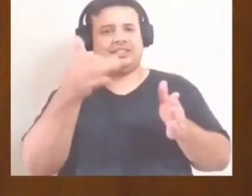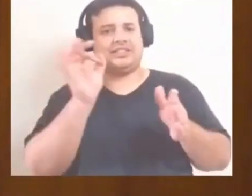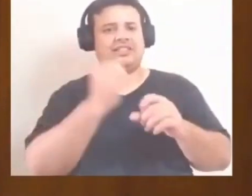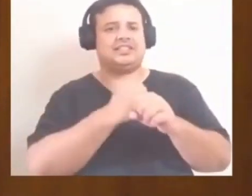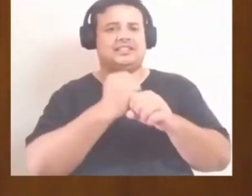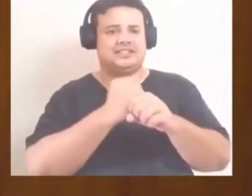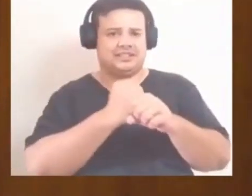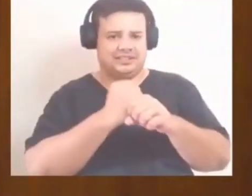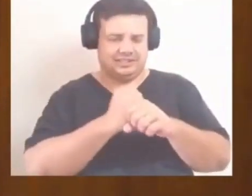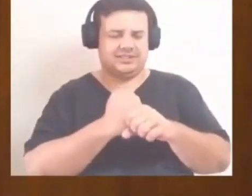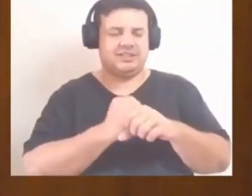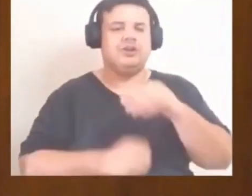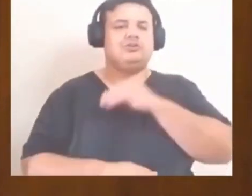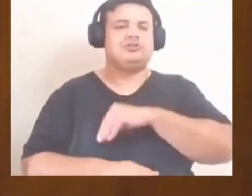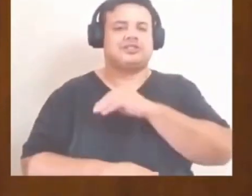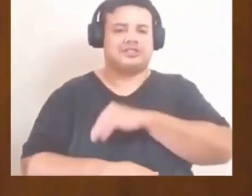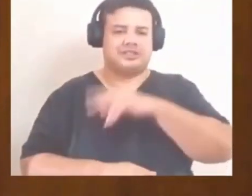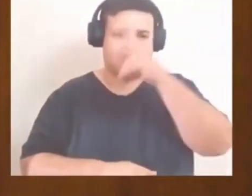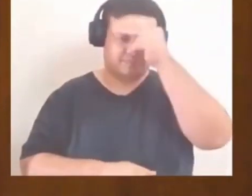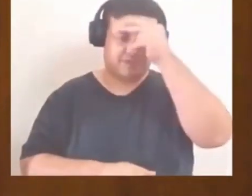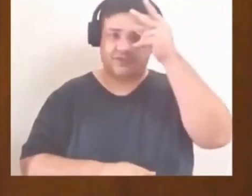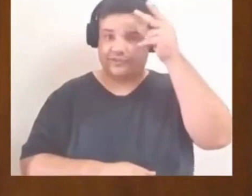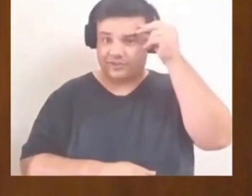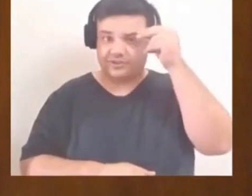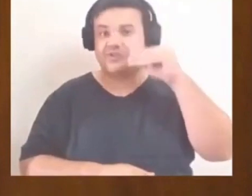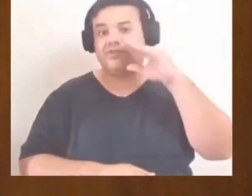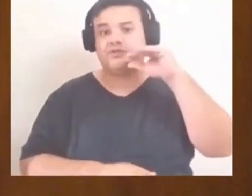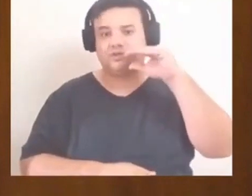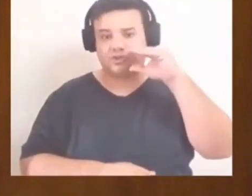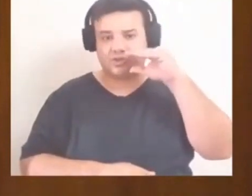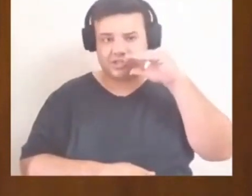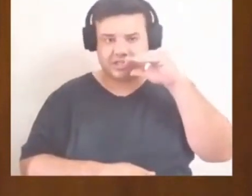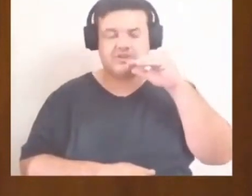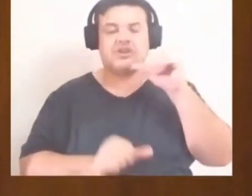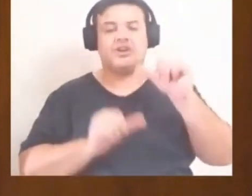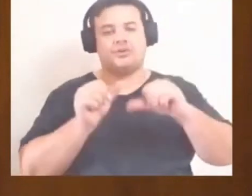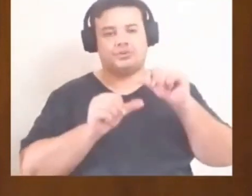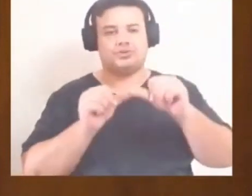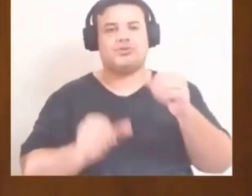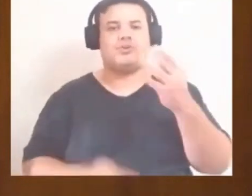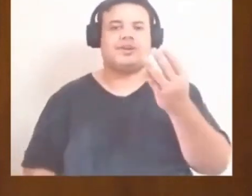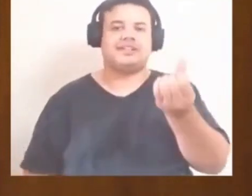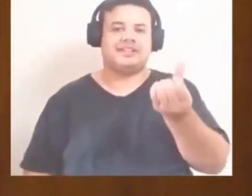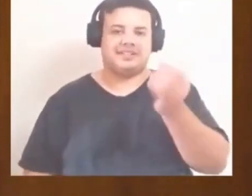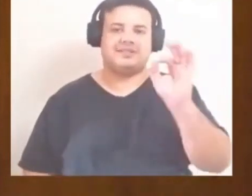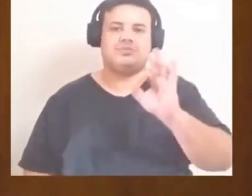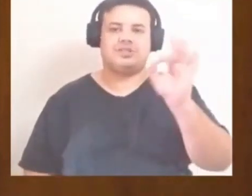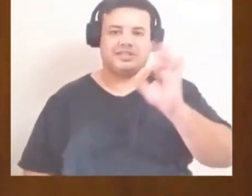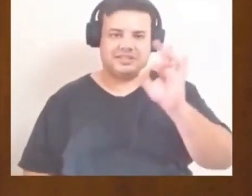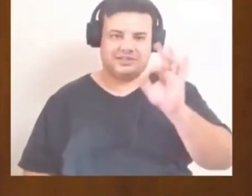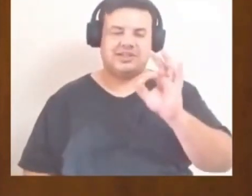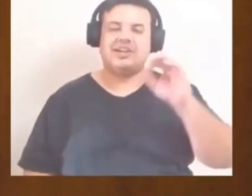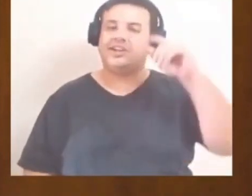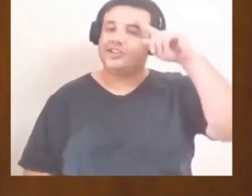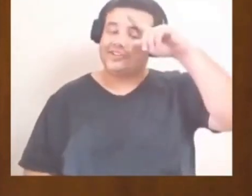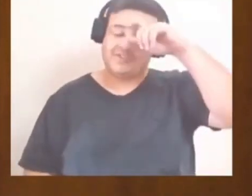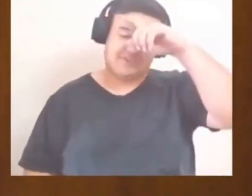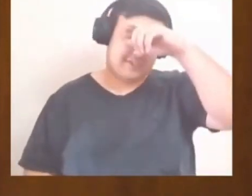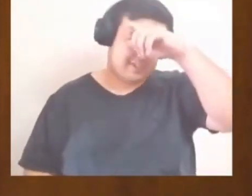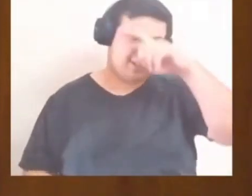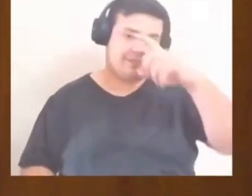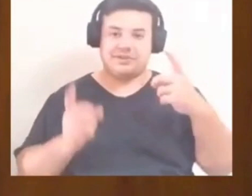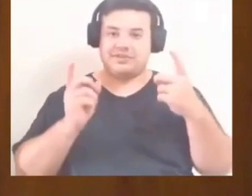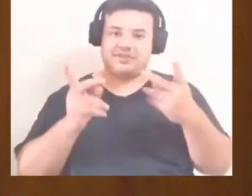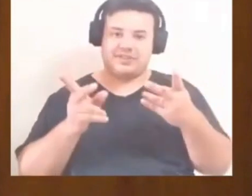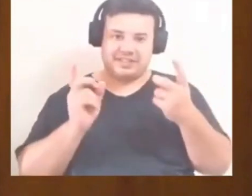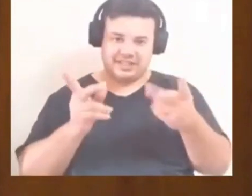funcionários de primeiro Escalão foram reajustados em quarenta e seis por cento estão criando uma dificuldade para vender e quando